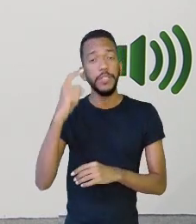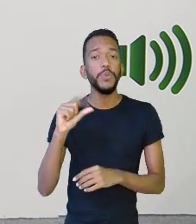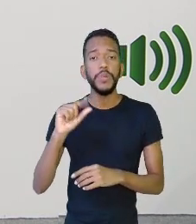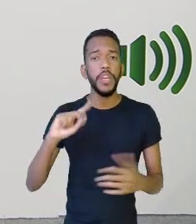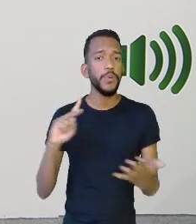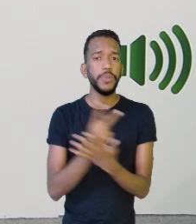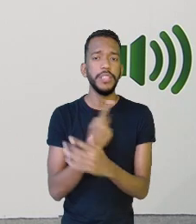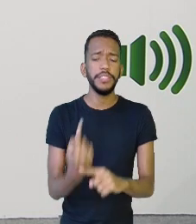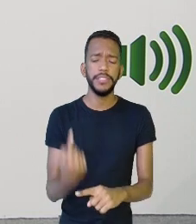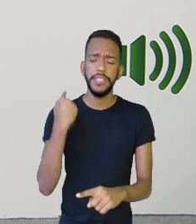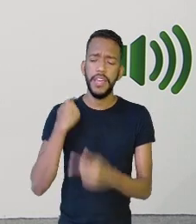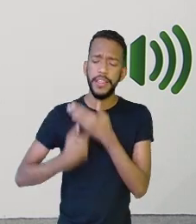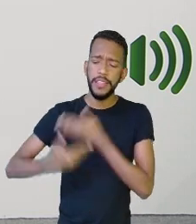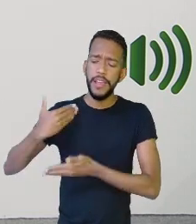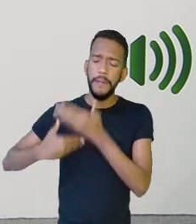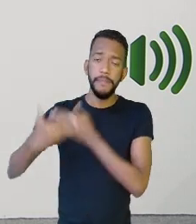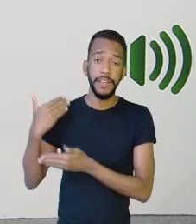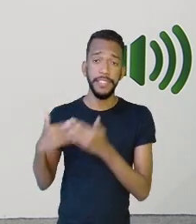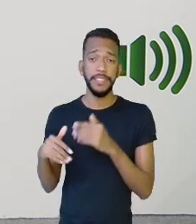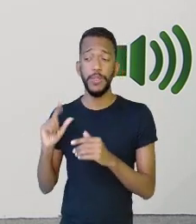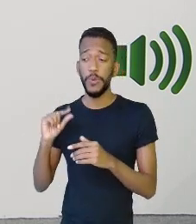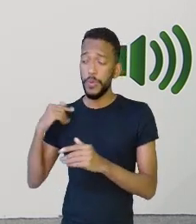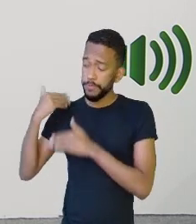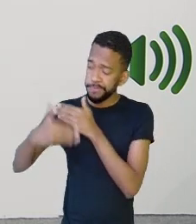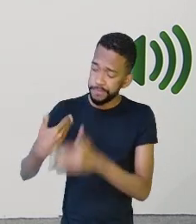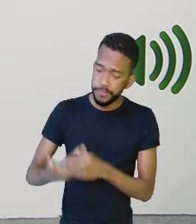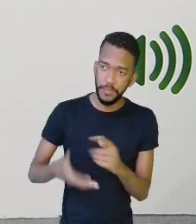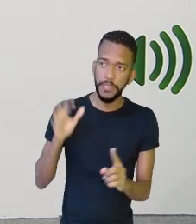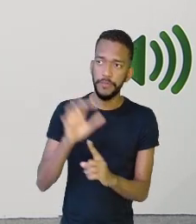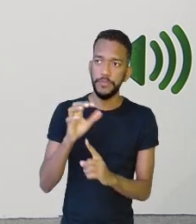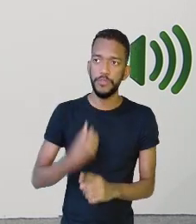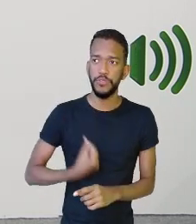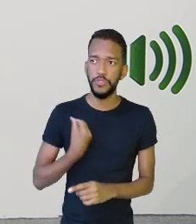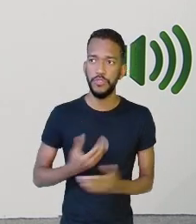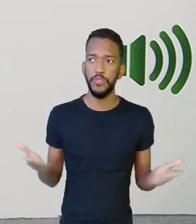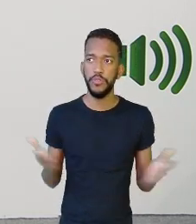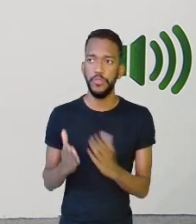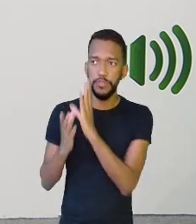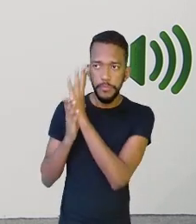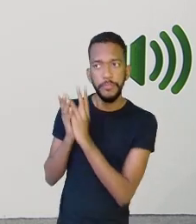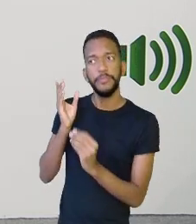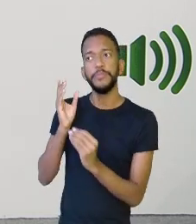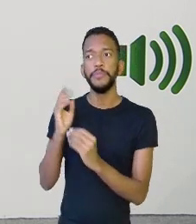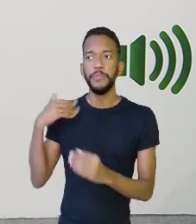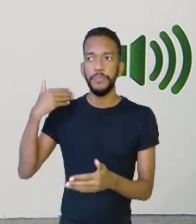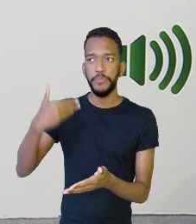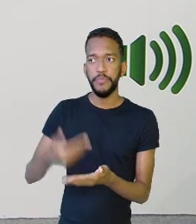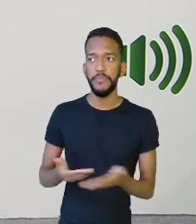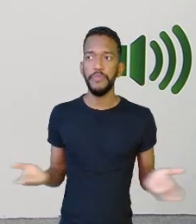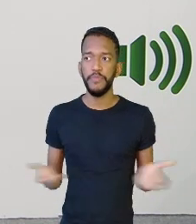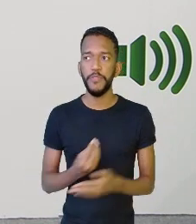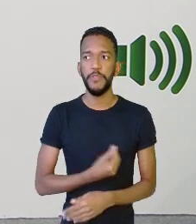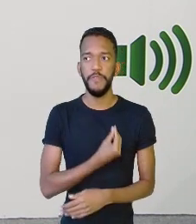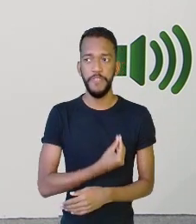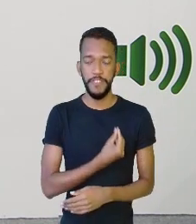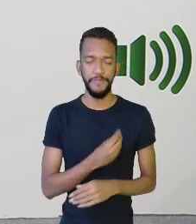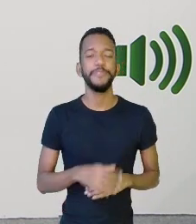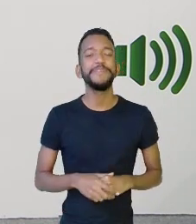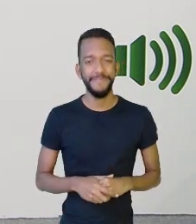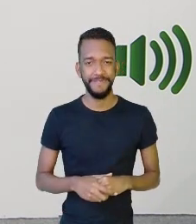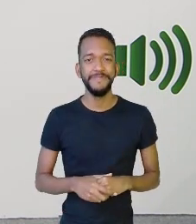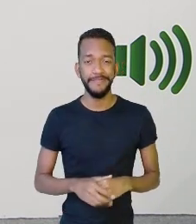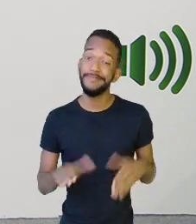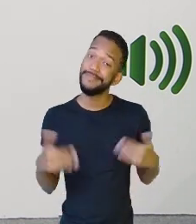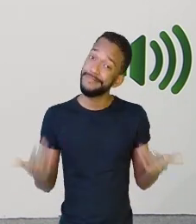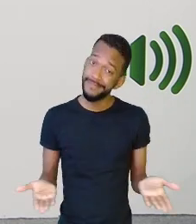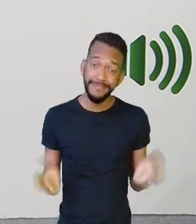acontecia antigamente e que influencia, que está presente, que é um espelho dessa sociedade que a gente vive hoje. E